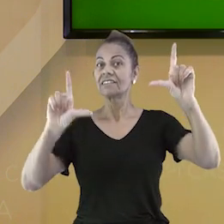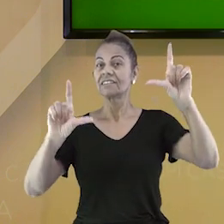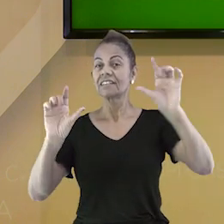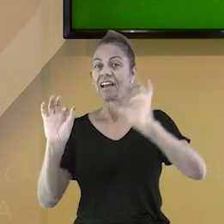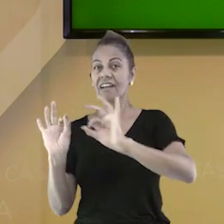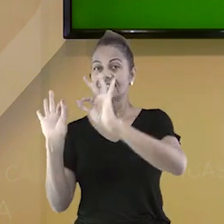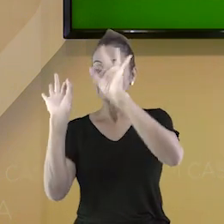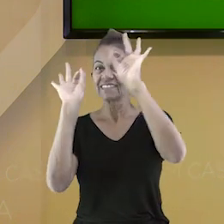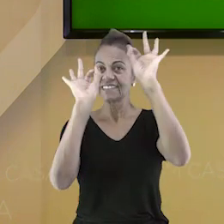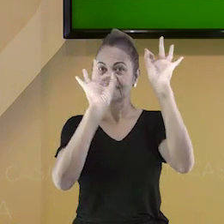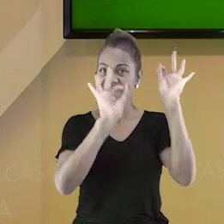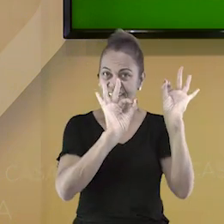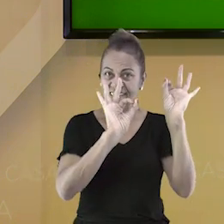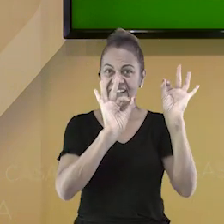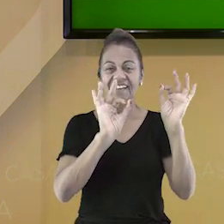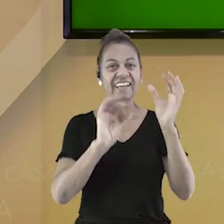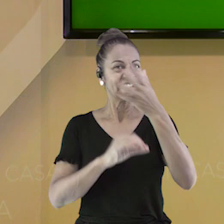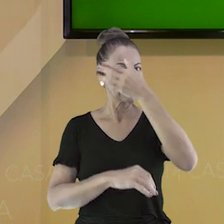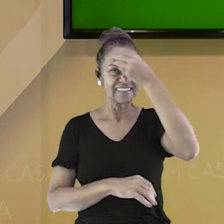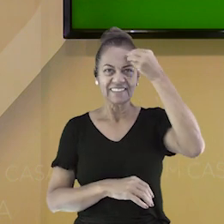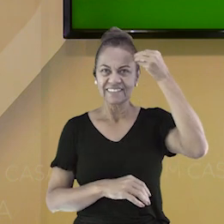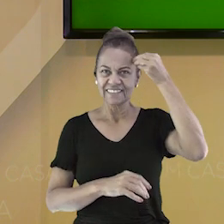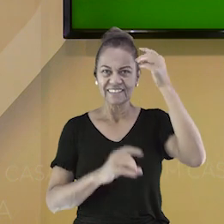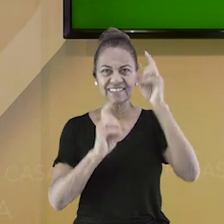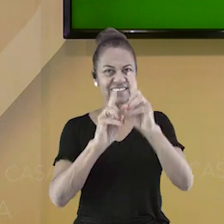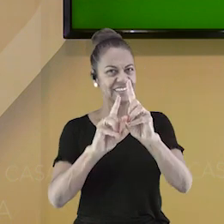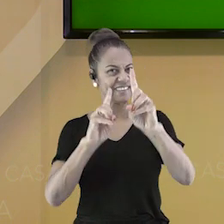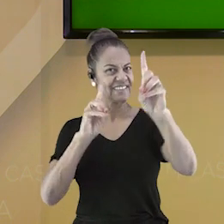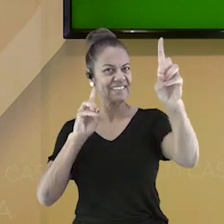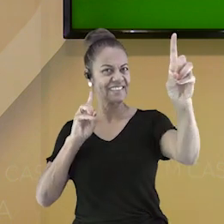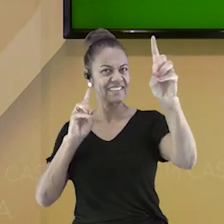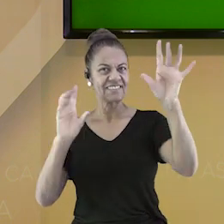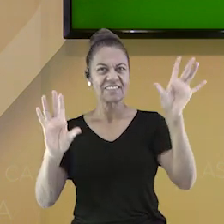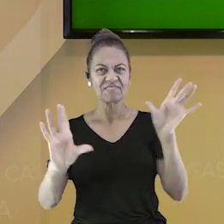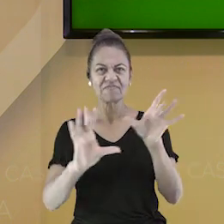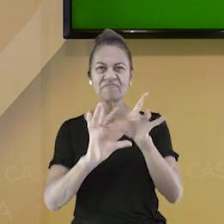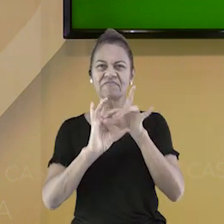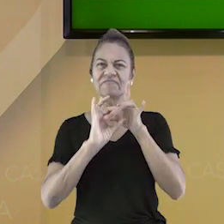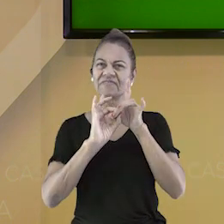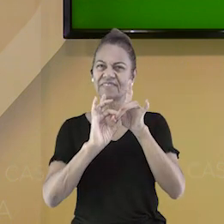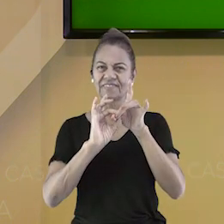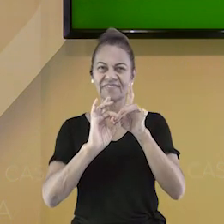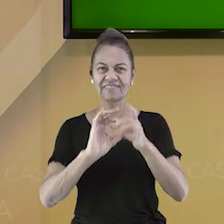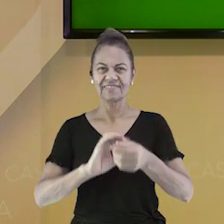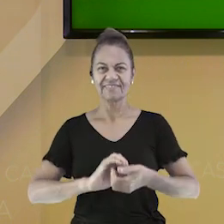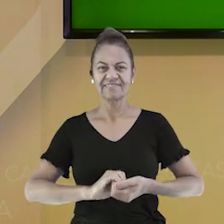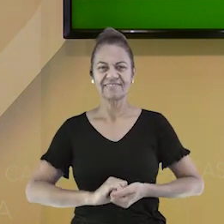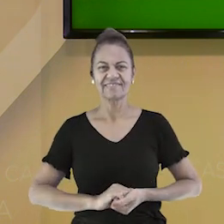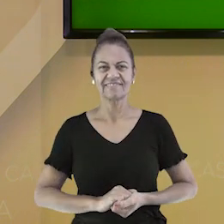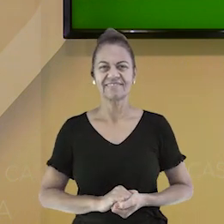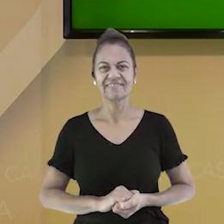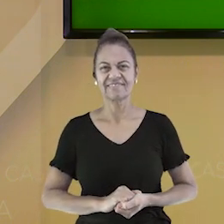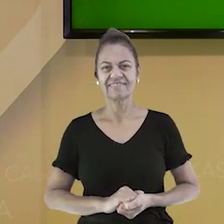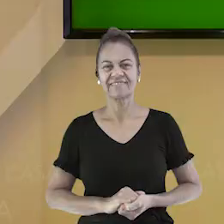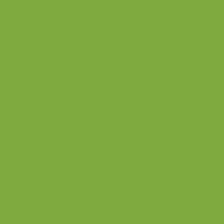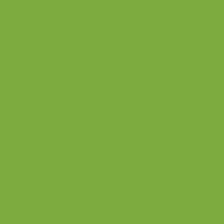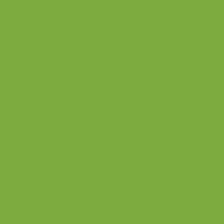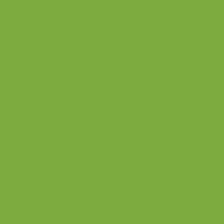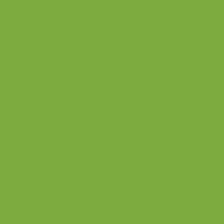aula. Fiquem de olho na nossa programação, bons estudos e não se esqueçam, mesmo distantes, estamos juntos.